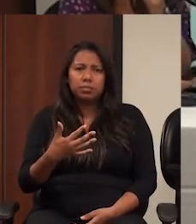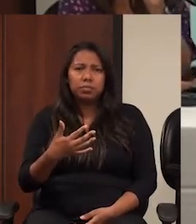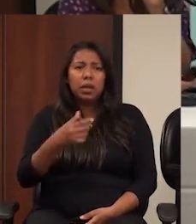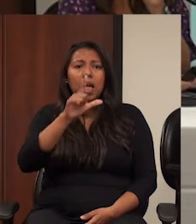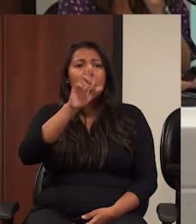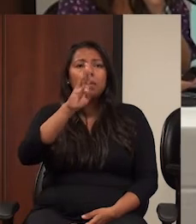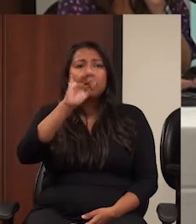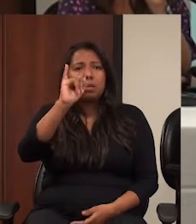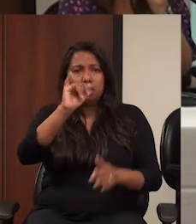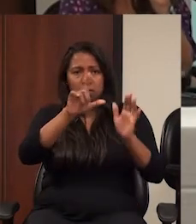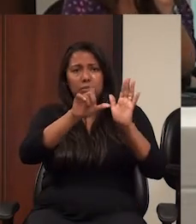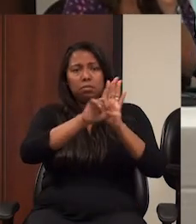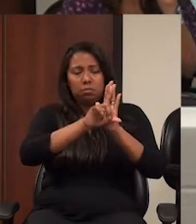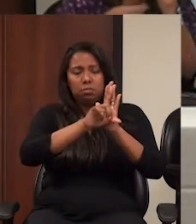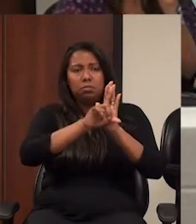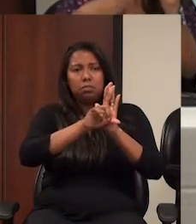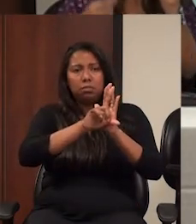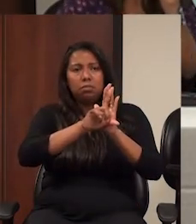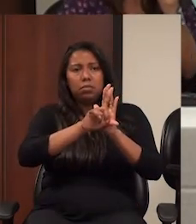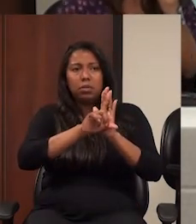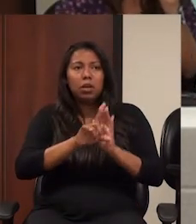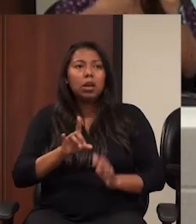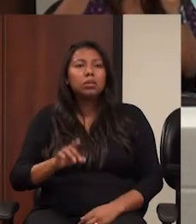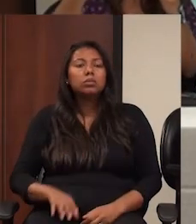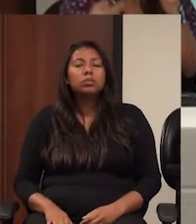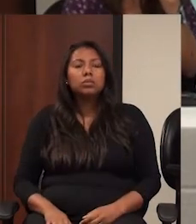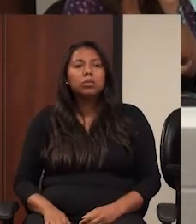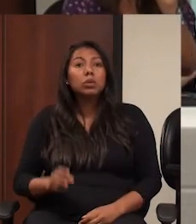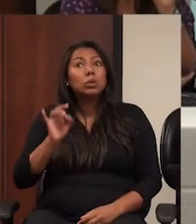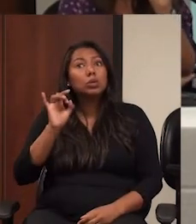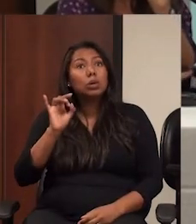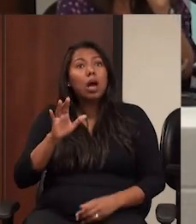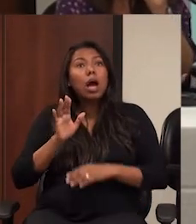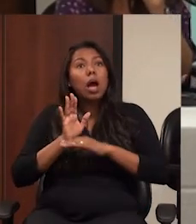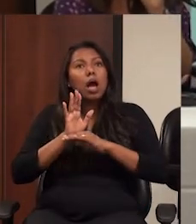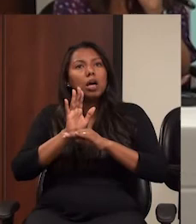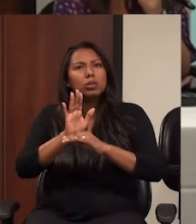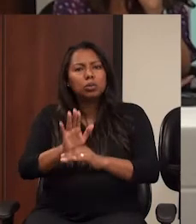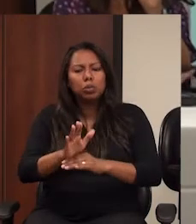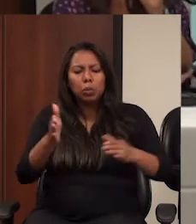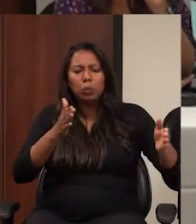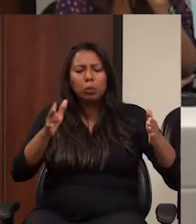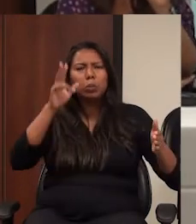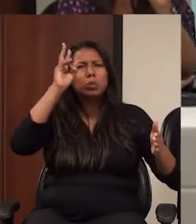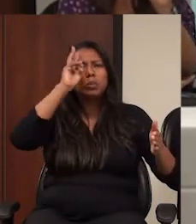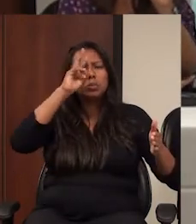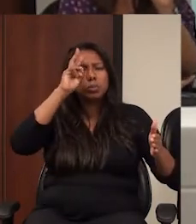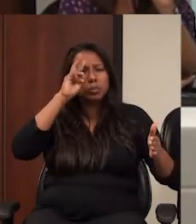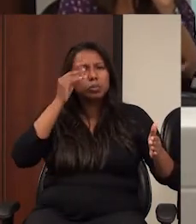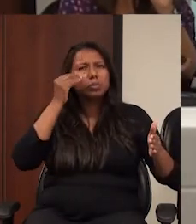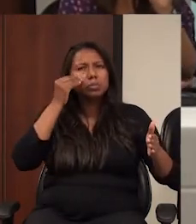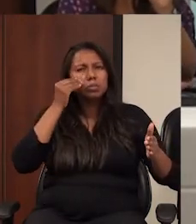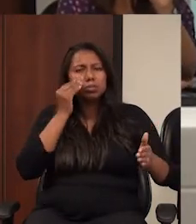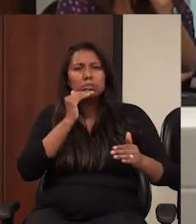de Inclusão, ela vem apenas coroar todo um processo histórico de resgate e